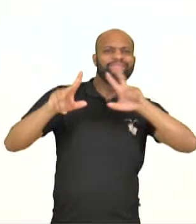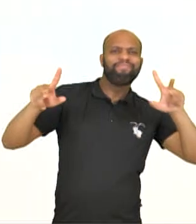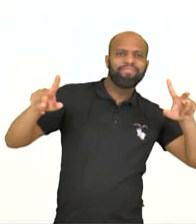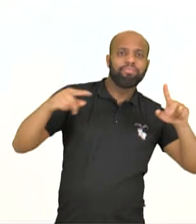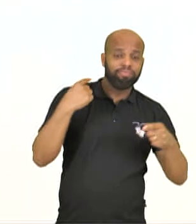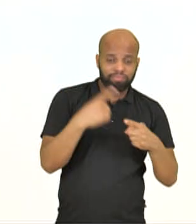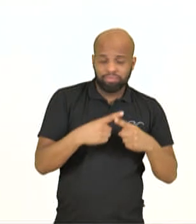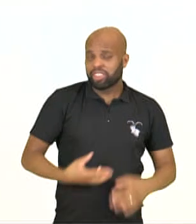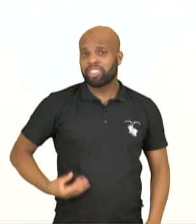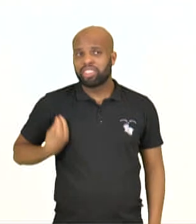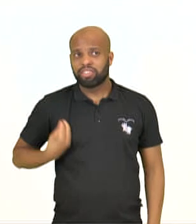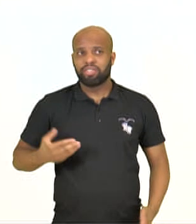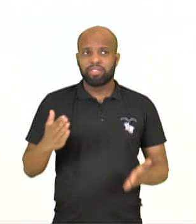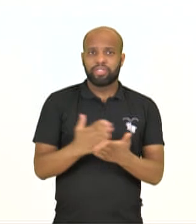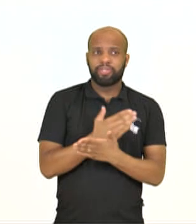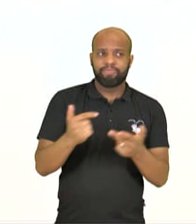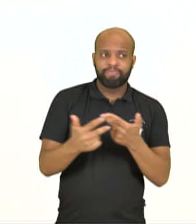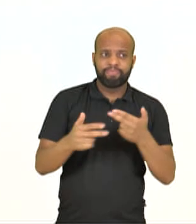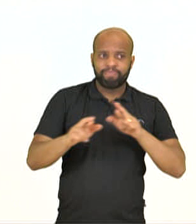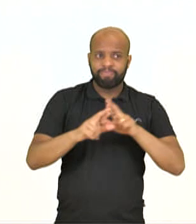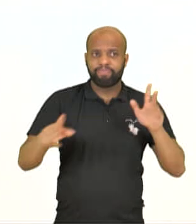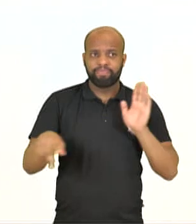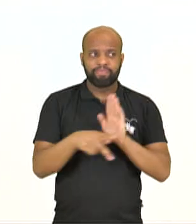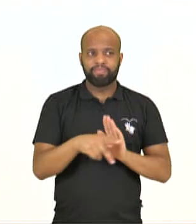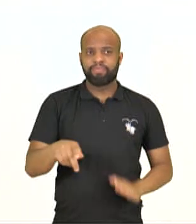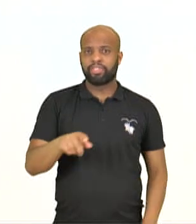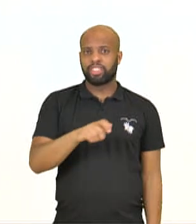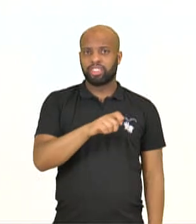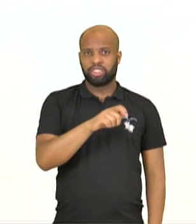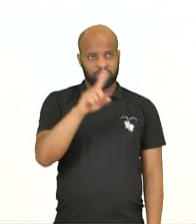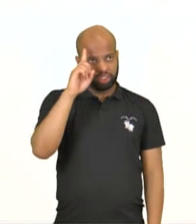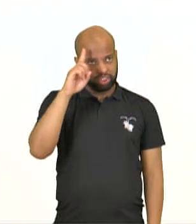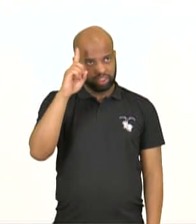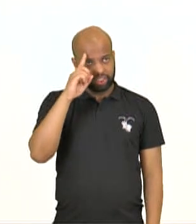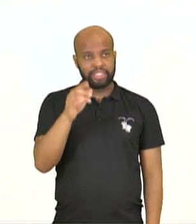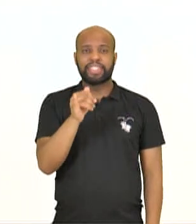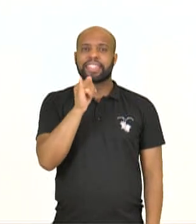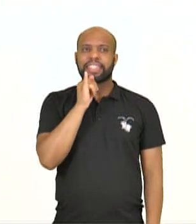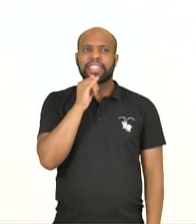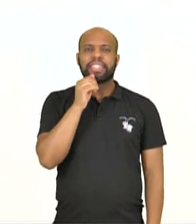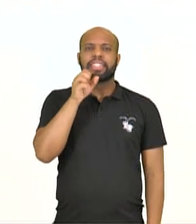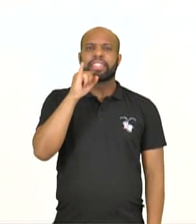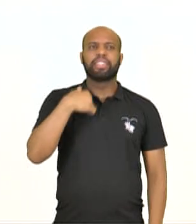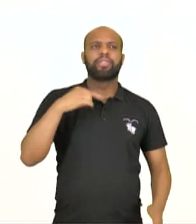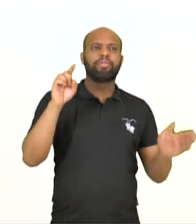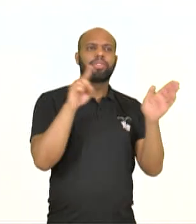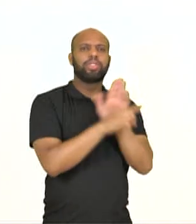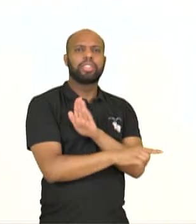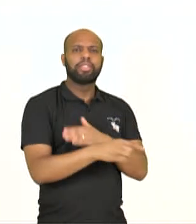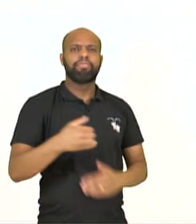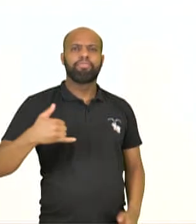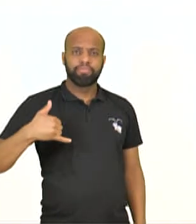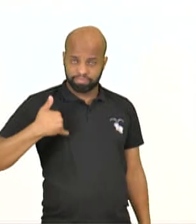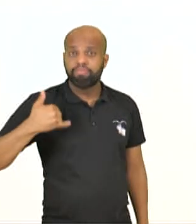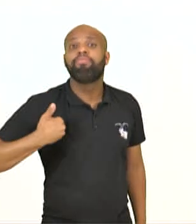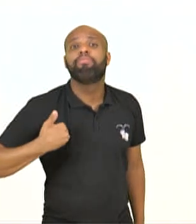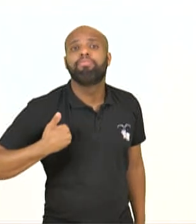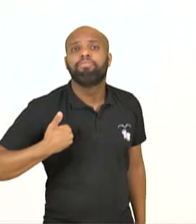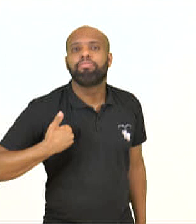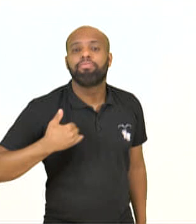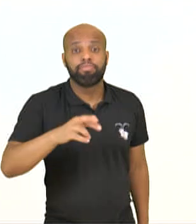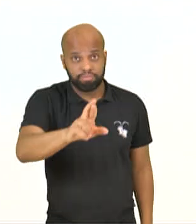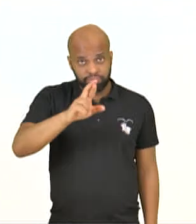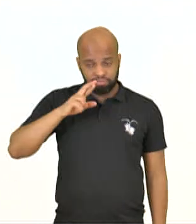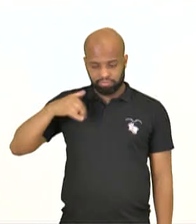Nós vivemos situações diferentes no dia a dia. Olha um exemplo aqui, ó. Se eu te fizer uma pergunta, quantos anos você tem? Você vai me responder a